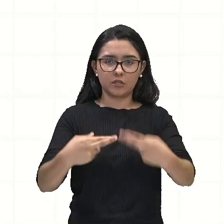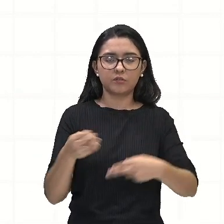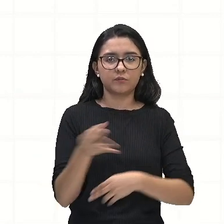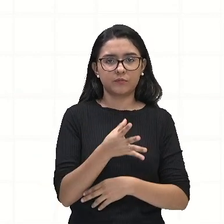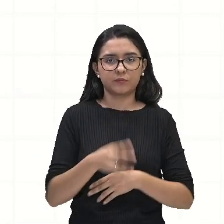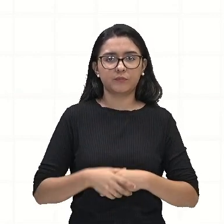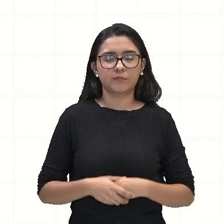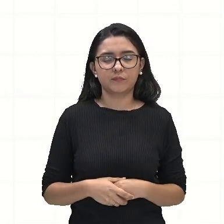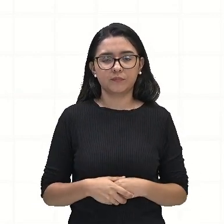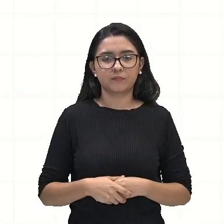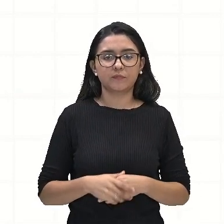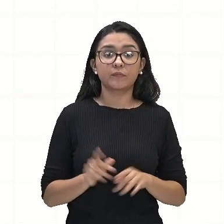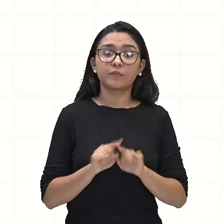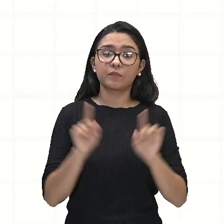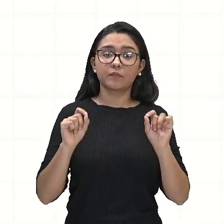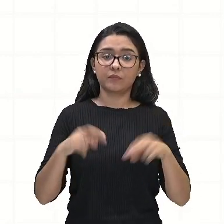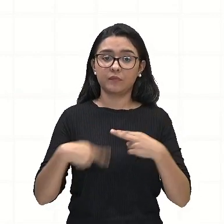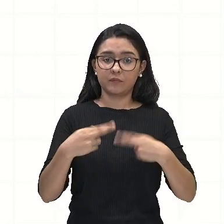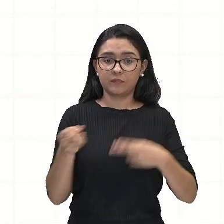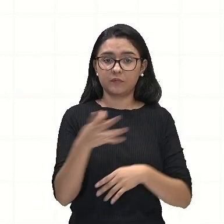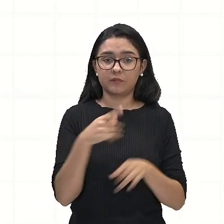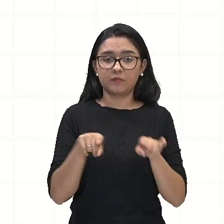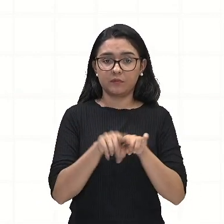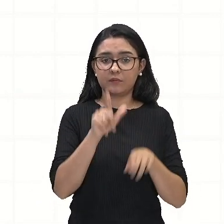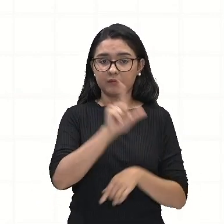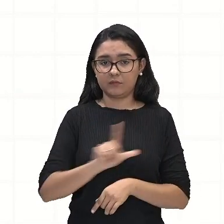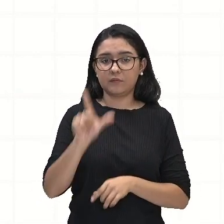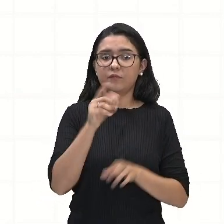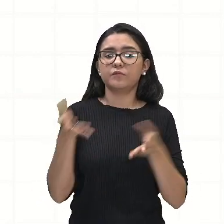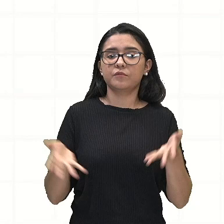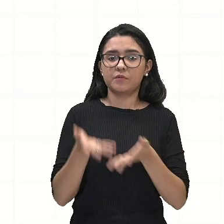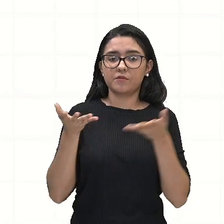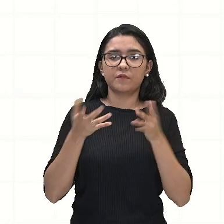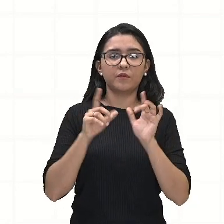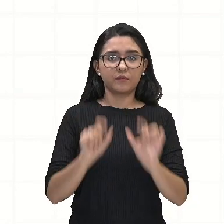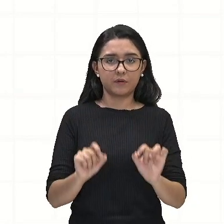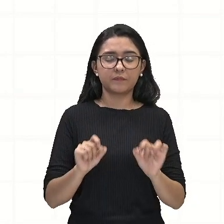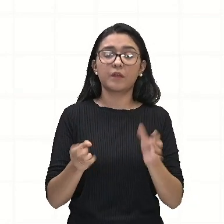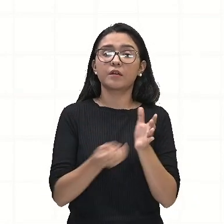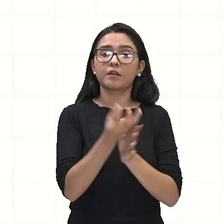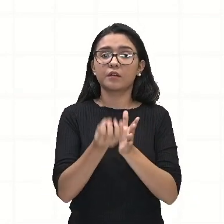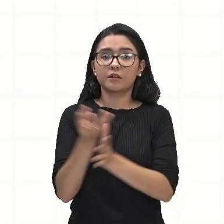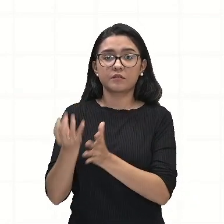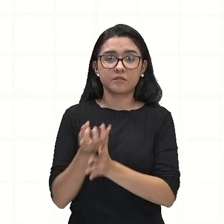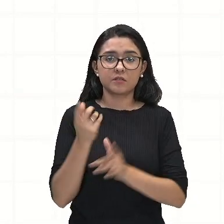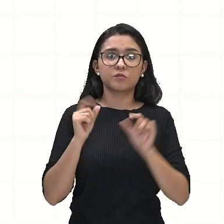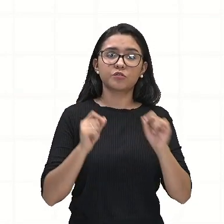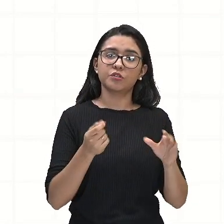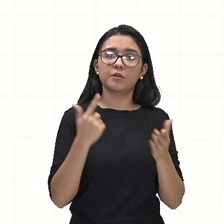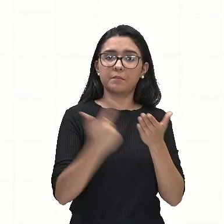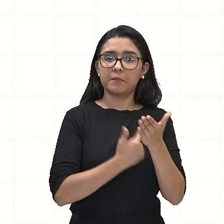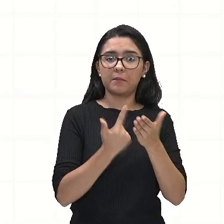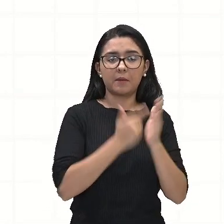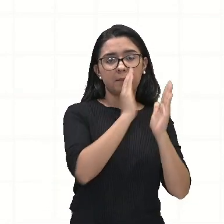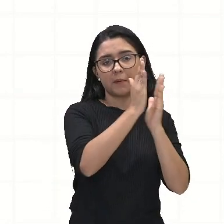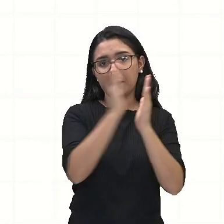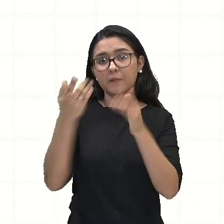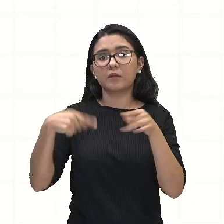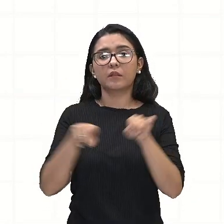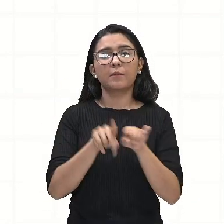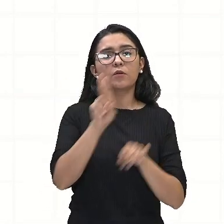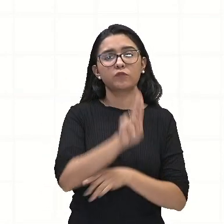renascimento. O renascimento literário também vai incentivar a criação de bibliotecas e